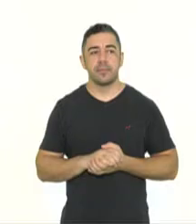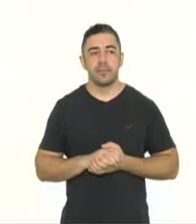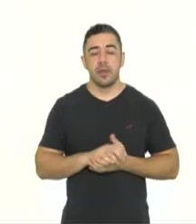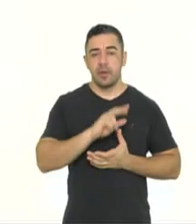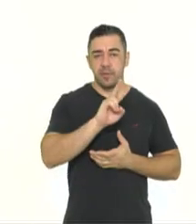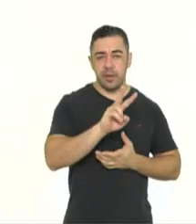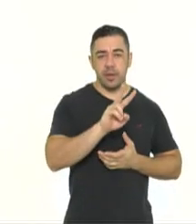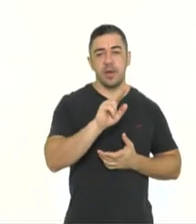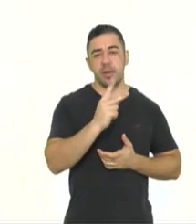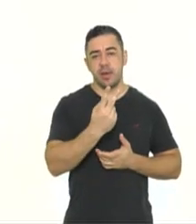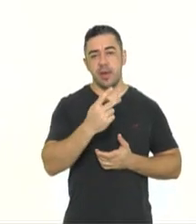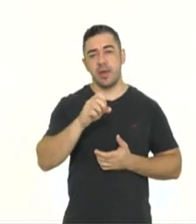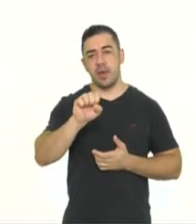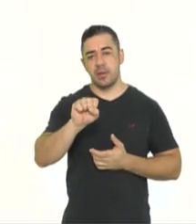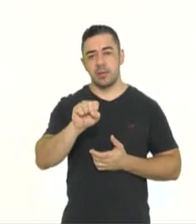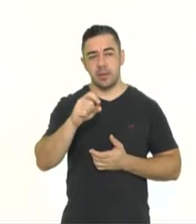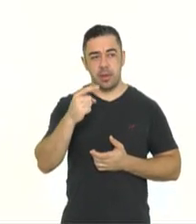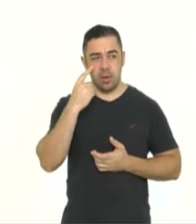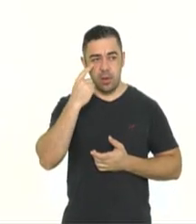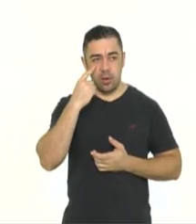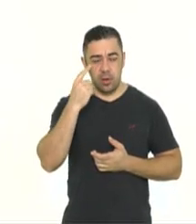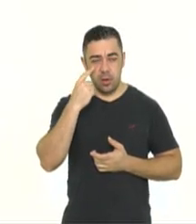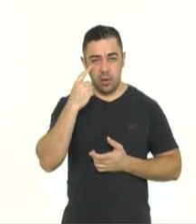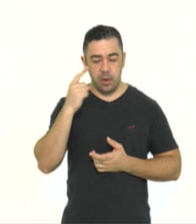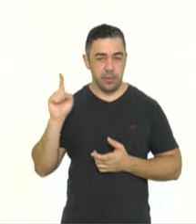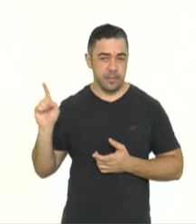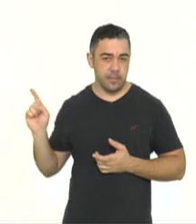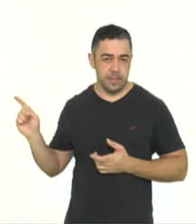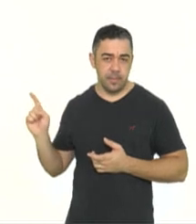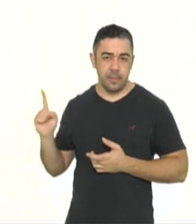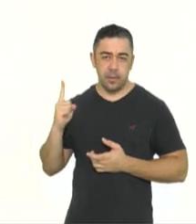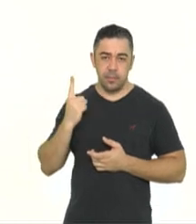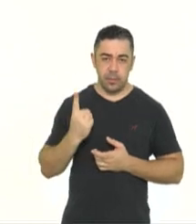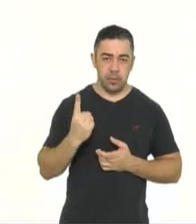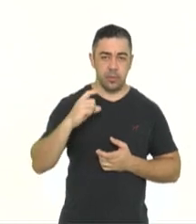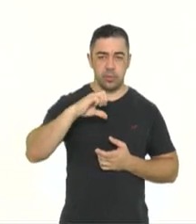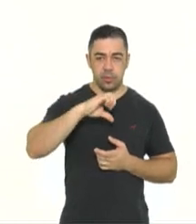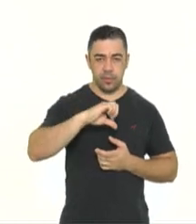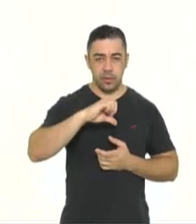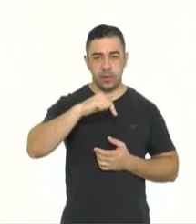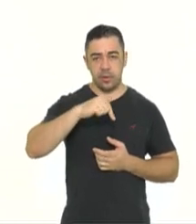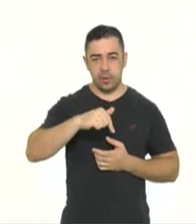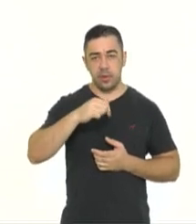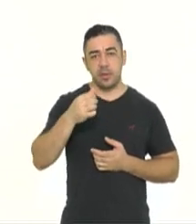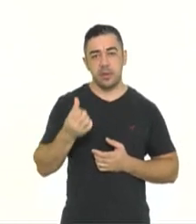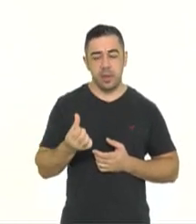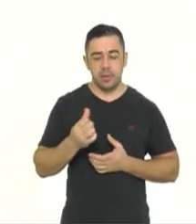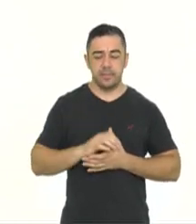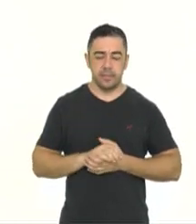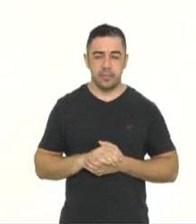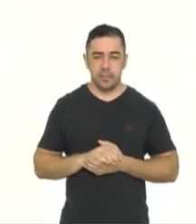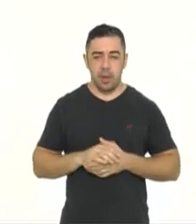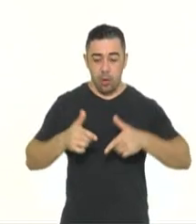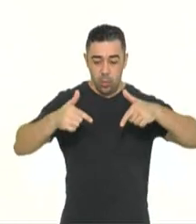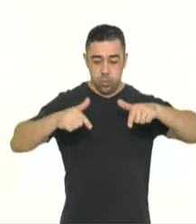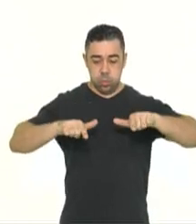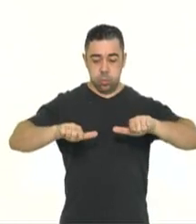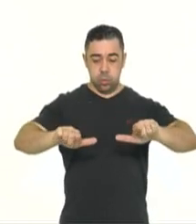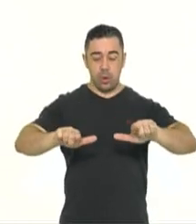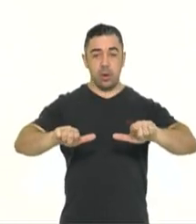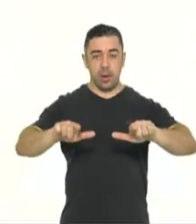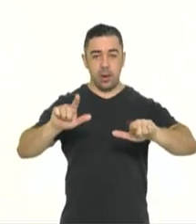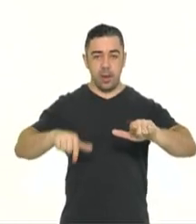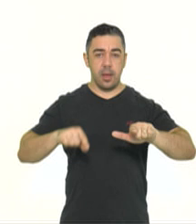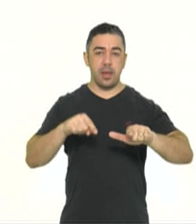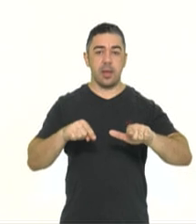o VHS, que está aqui no cantinho do nosso slide, com data de 1976. Esse cartucho